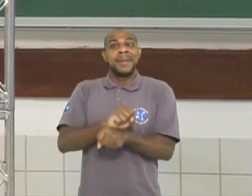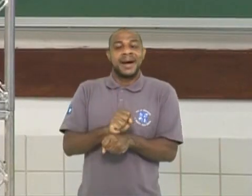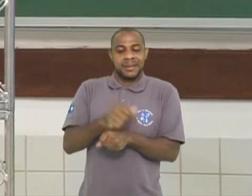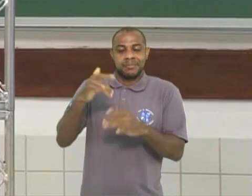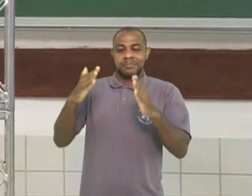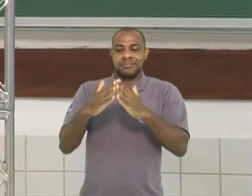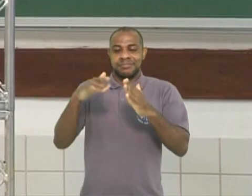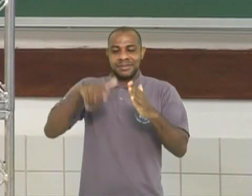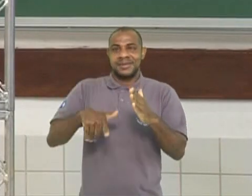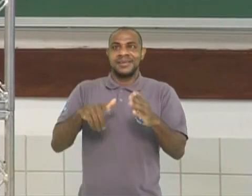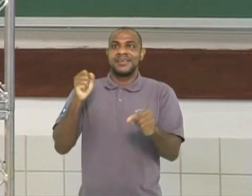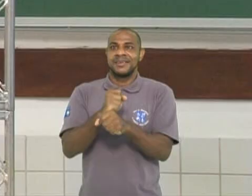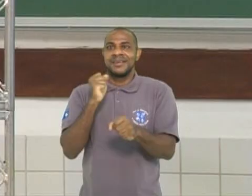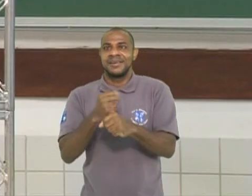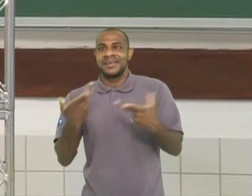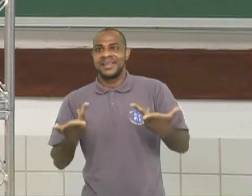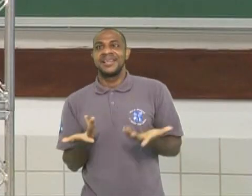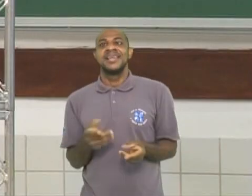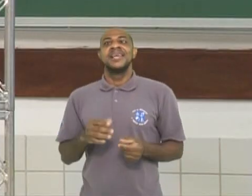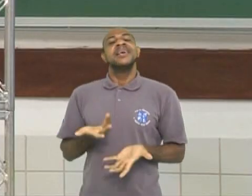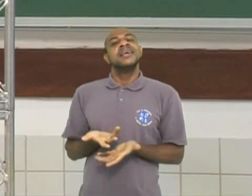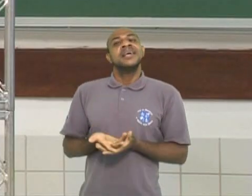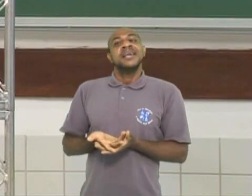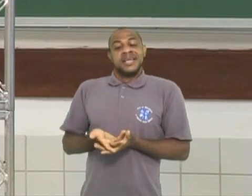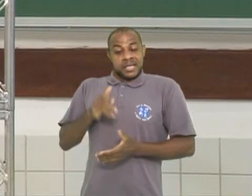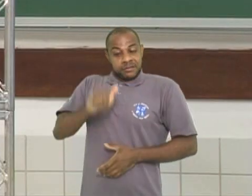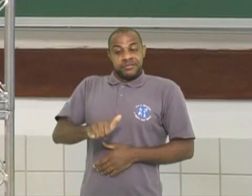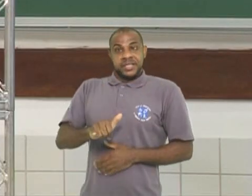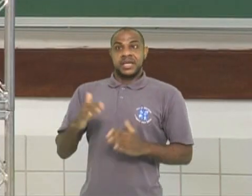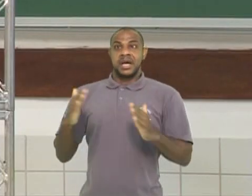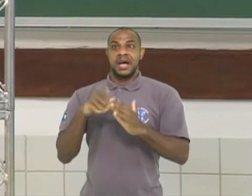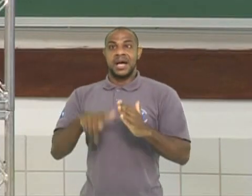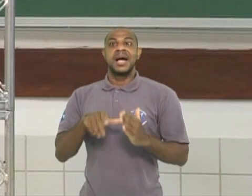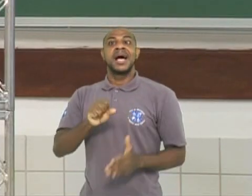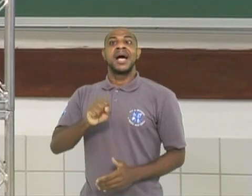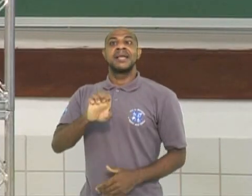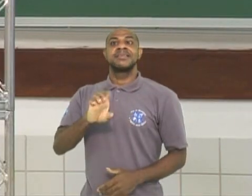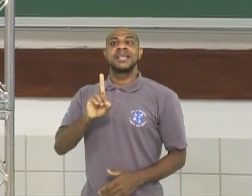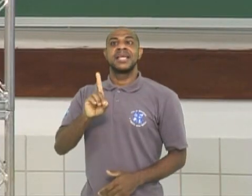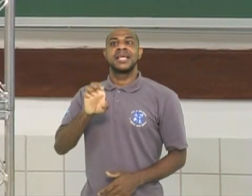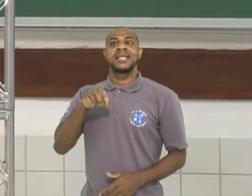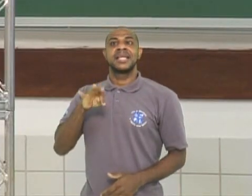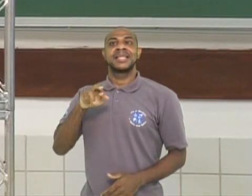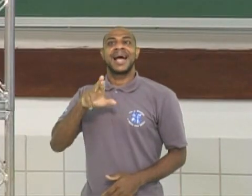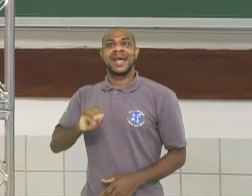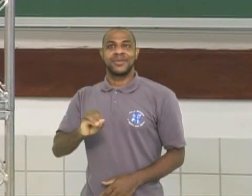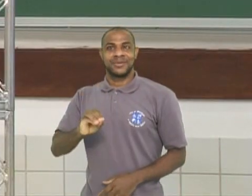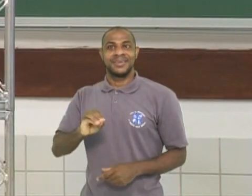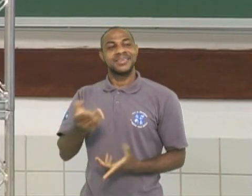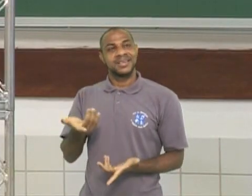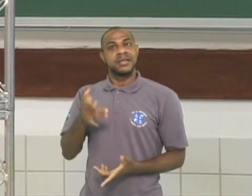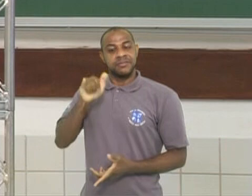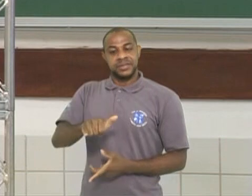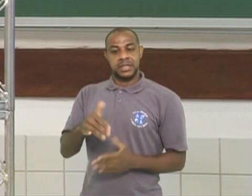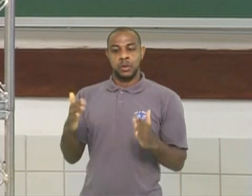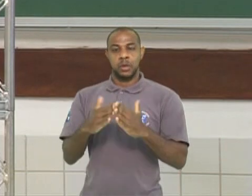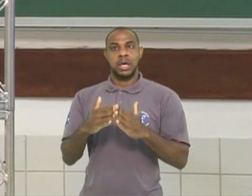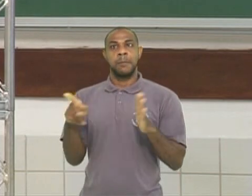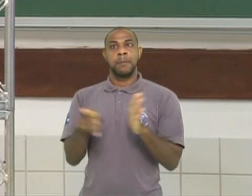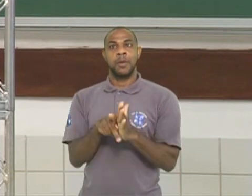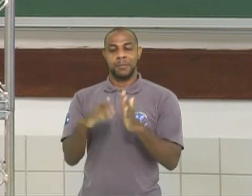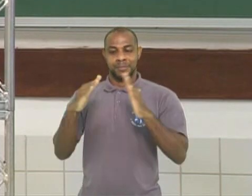nômade e passa a ser sedentário. Quando o homem passa a ser sedentário, quer dizer que agora ele tem um local